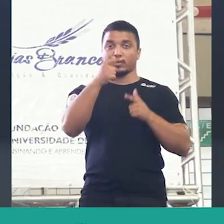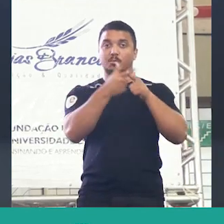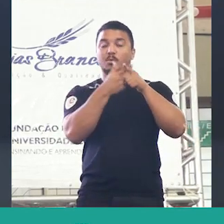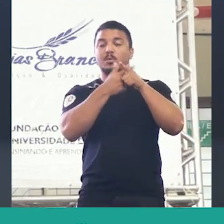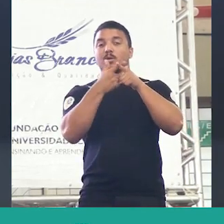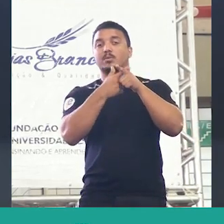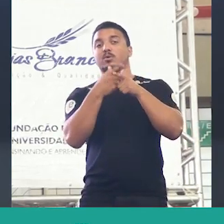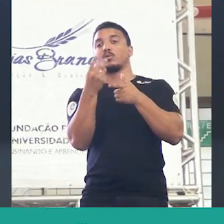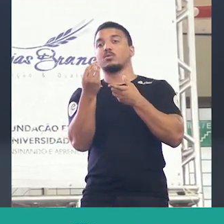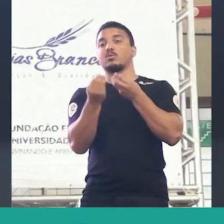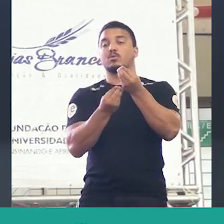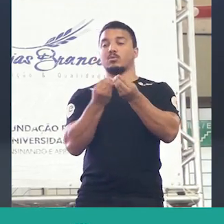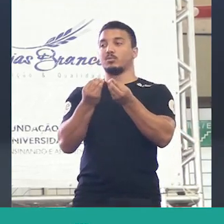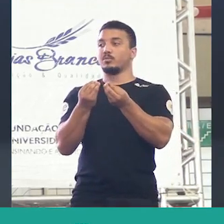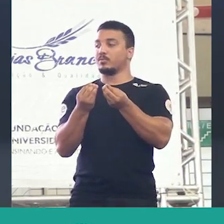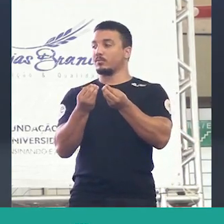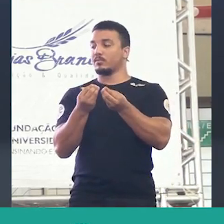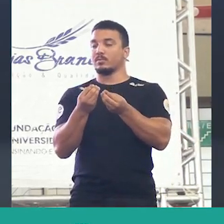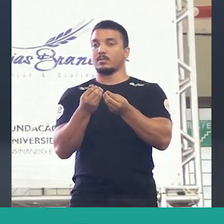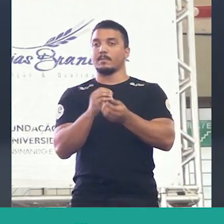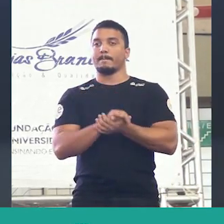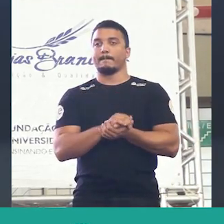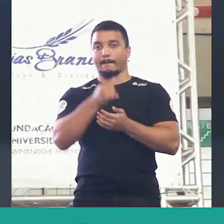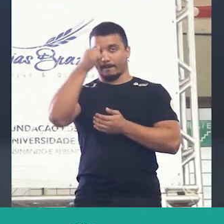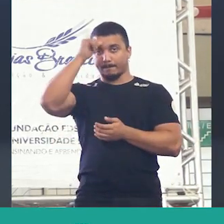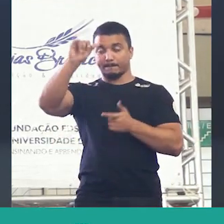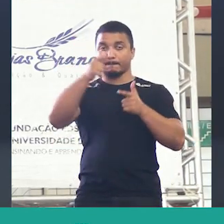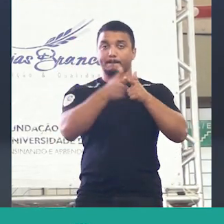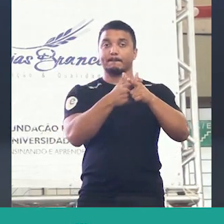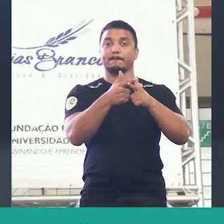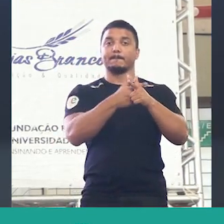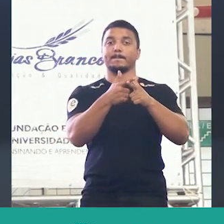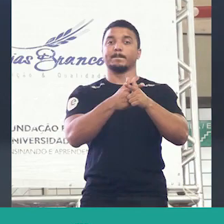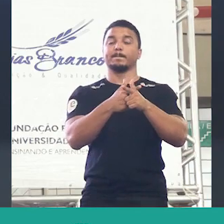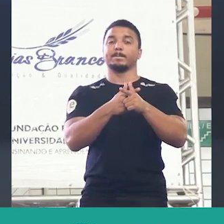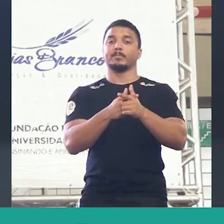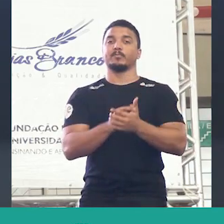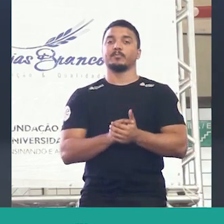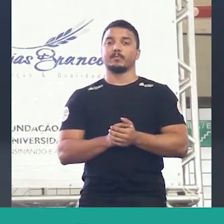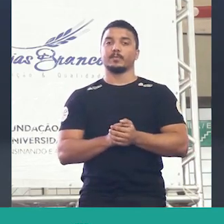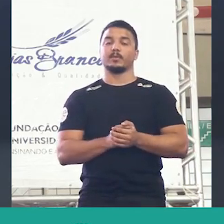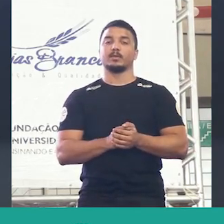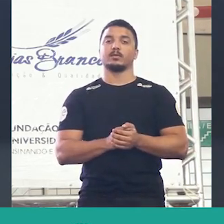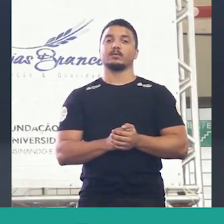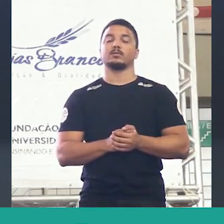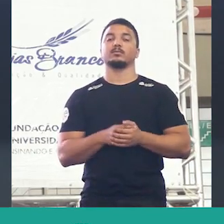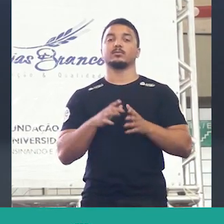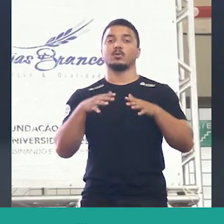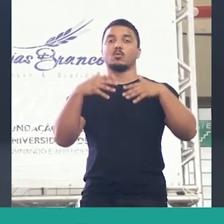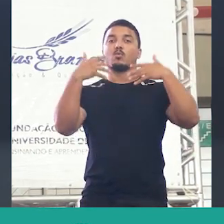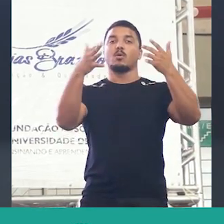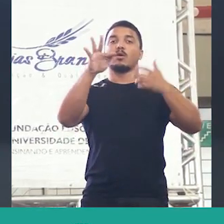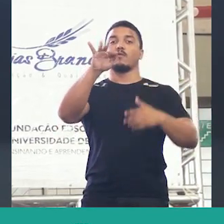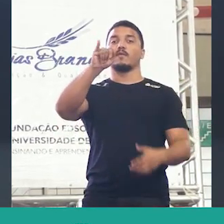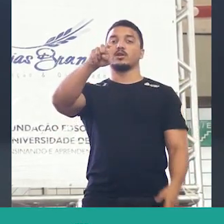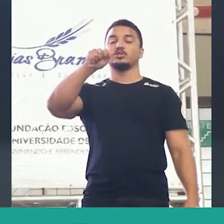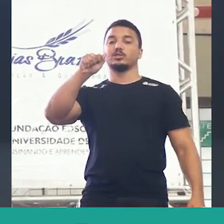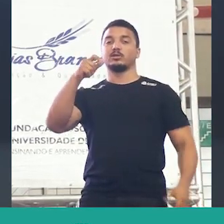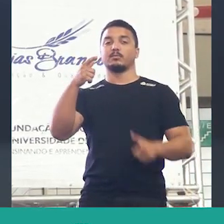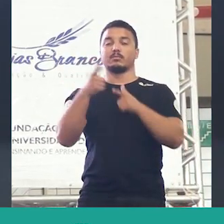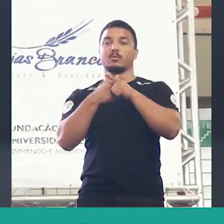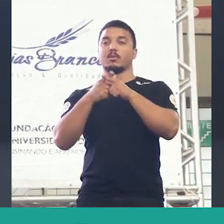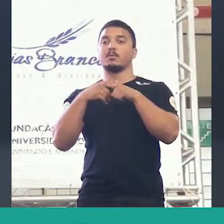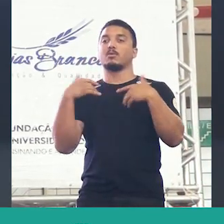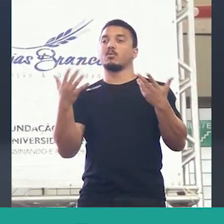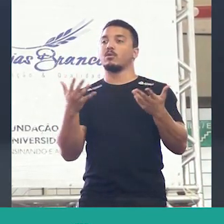risco de prejudicar a visão, para eu não correr risco de prejudicar a visão, pedir para vocês grifarem lá em cima. Qual é a faixa de